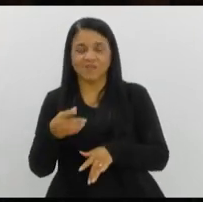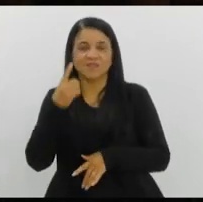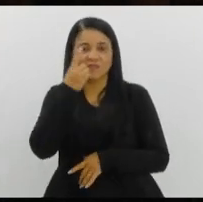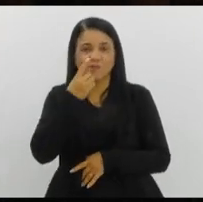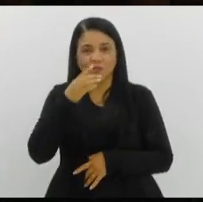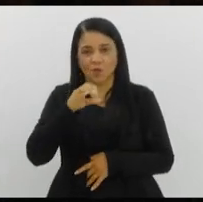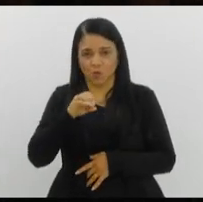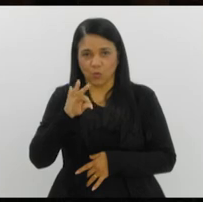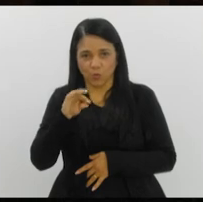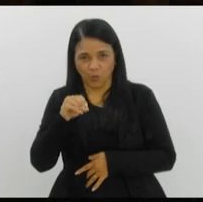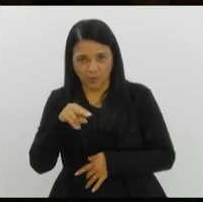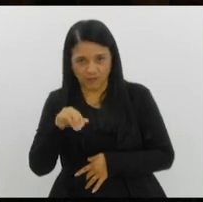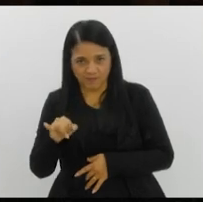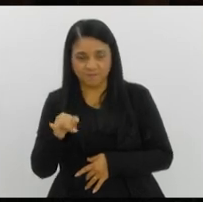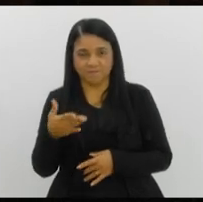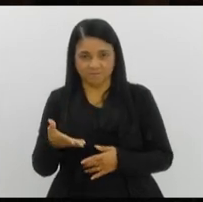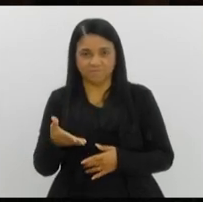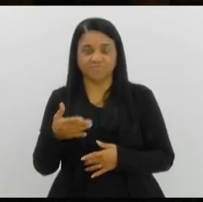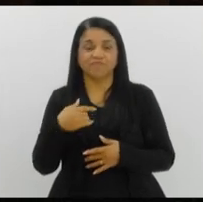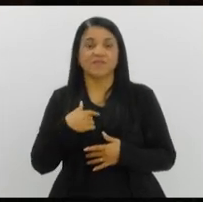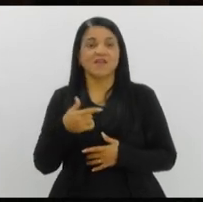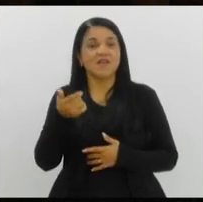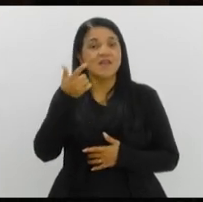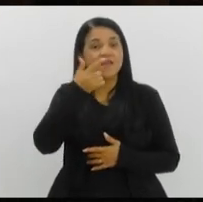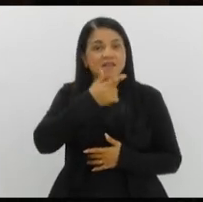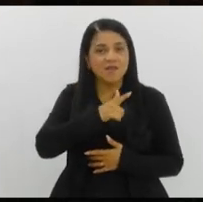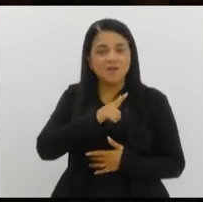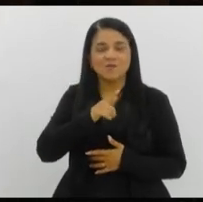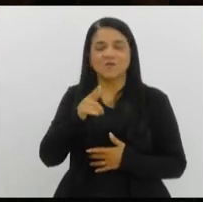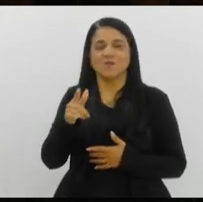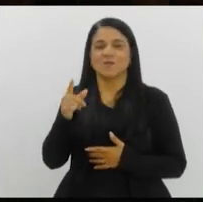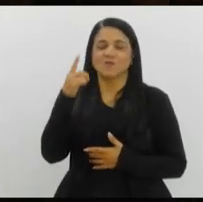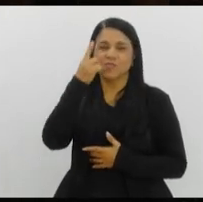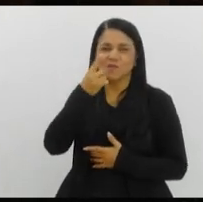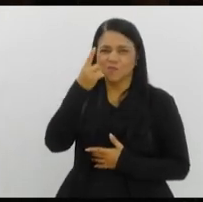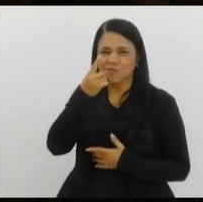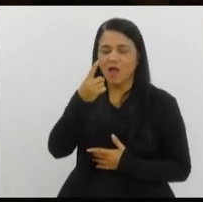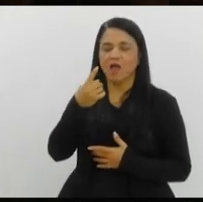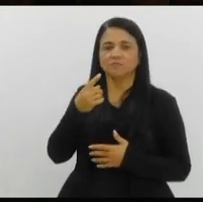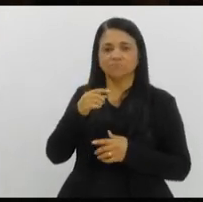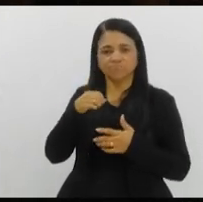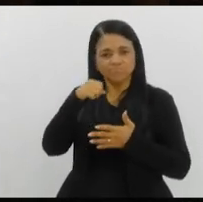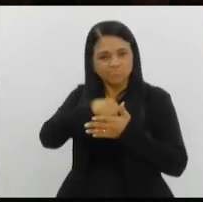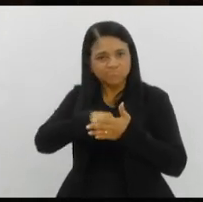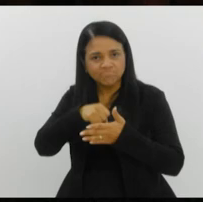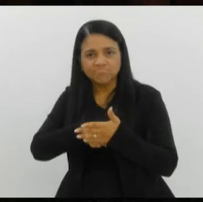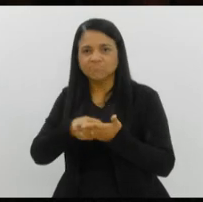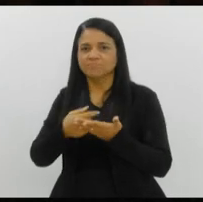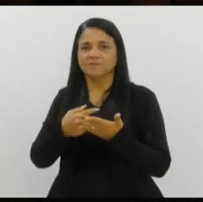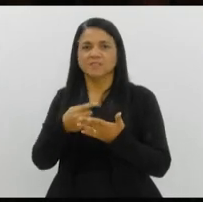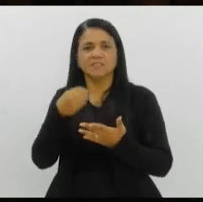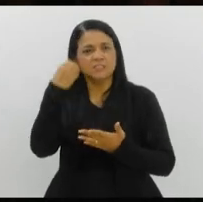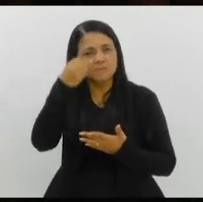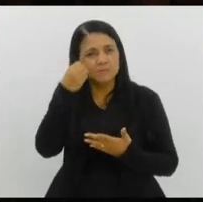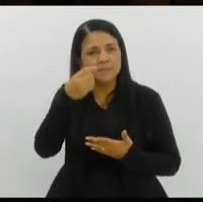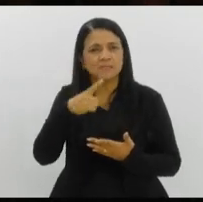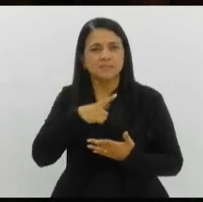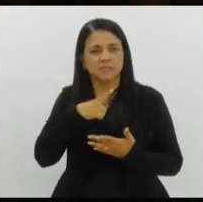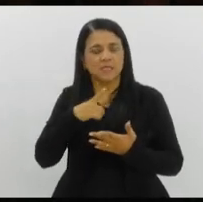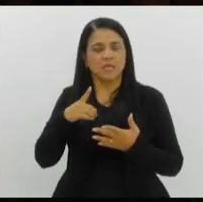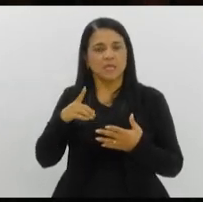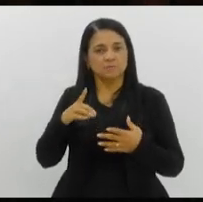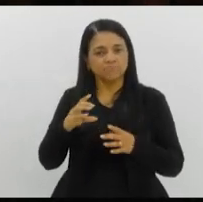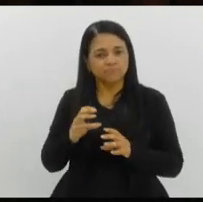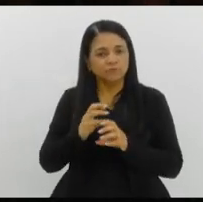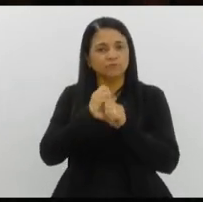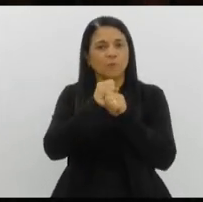a casa ganha um deputado também combativo, experiente, que tem toda a condição de somar nesse parlamento,